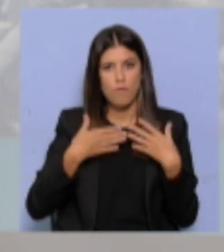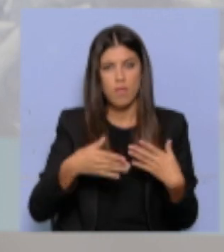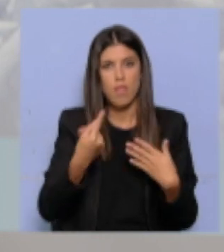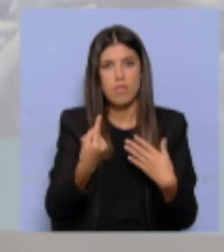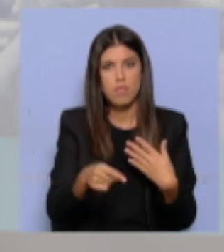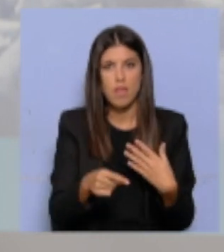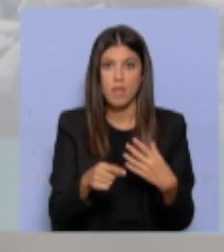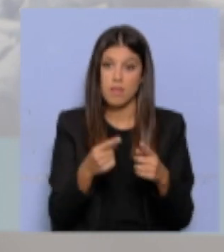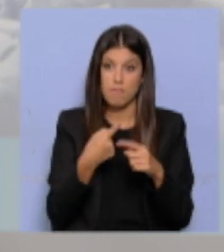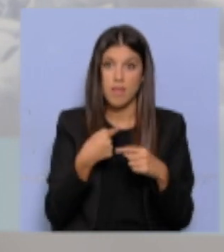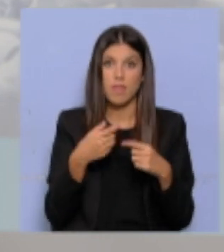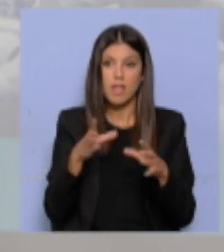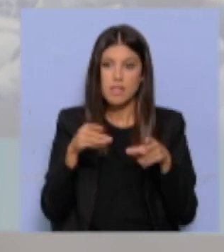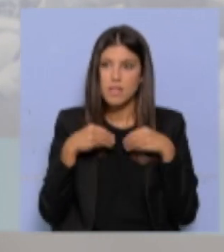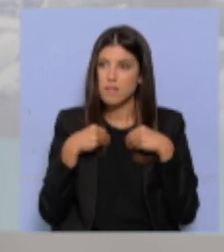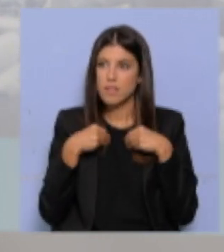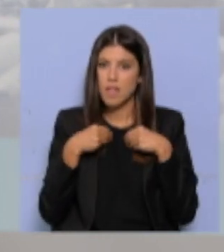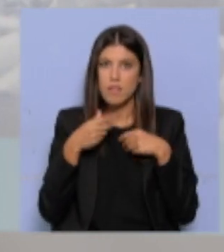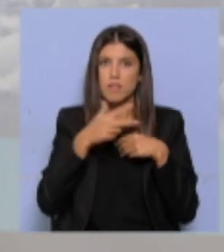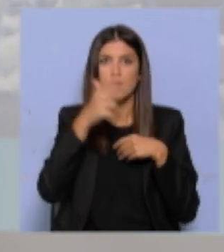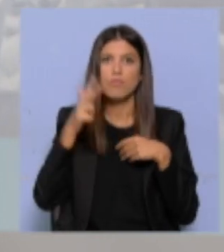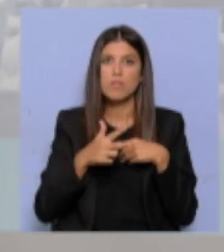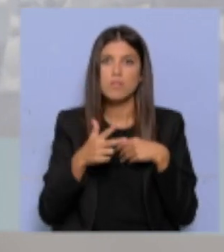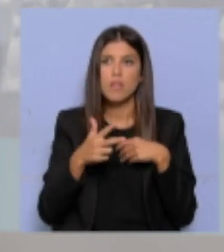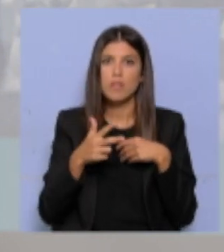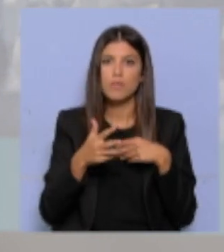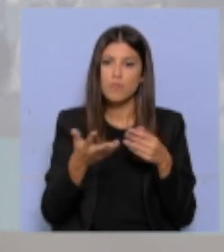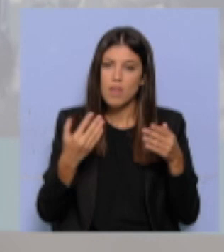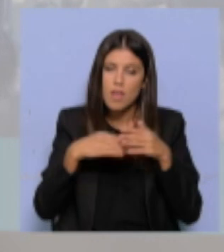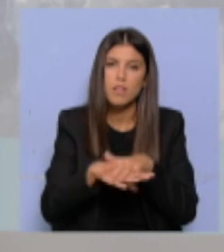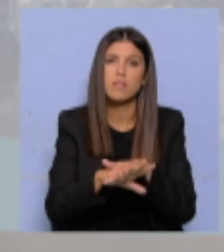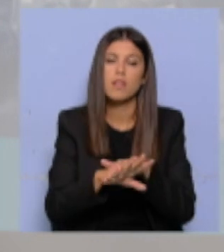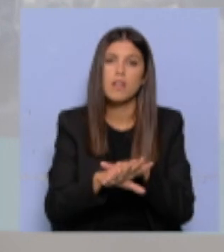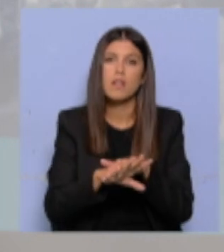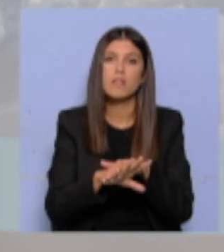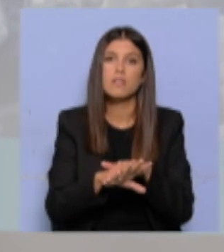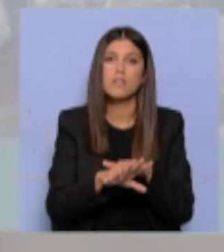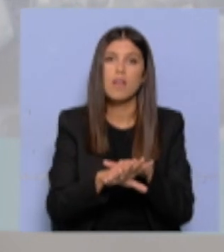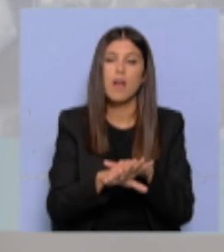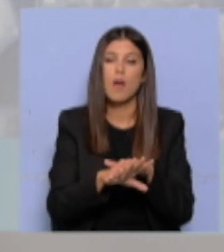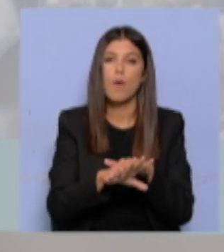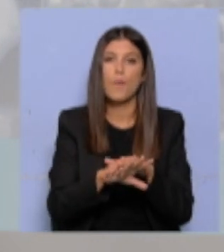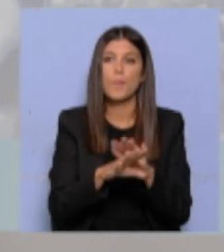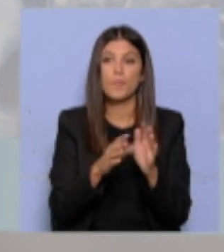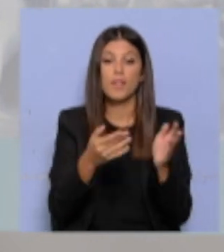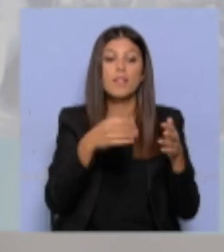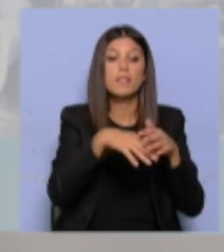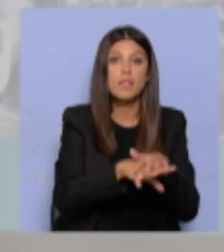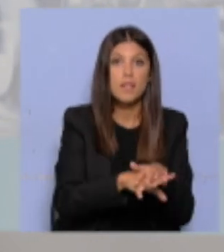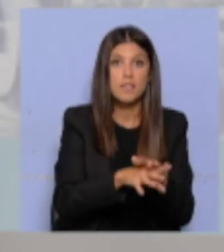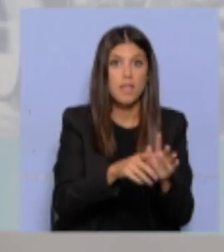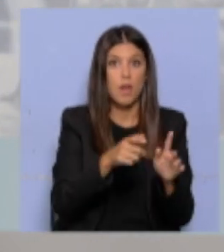aceitação cada vez maior. Tem que haver uma integração, não só da parte dos missionários,